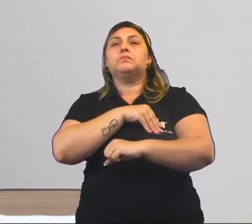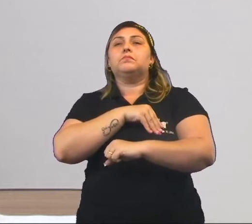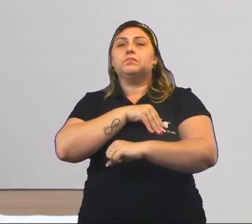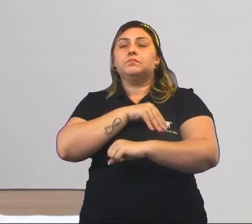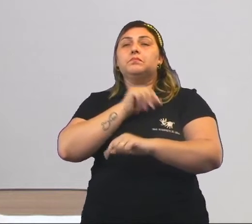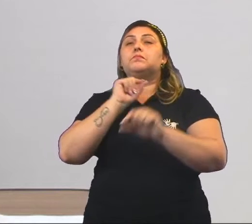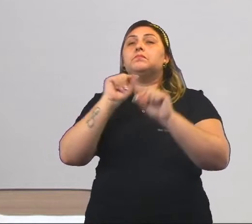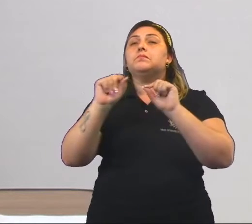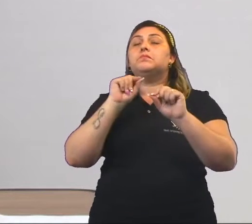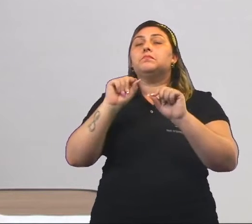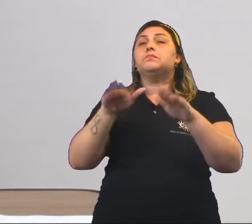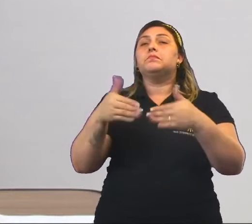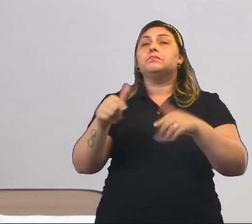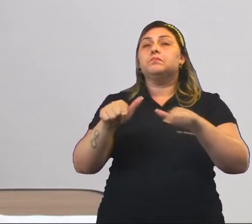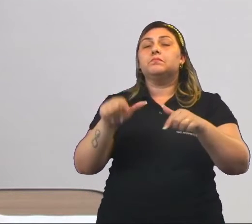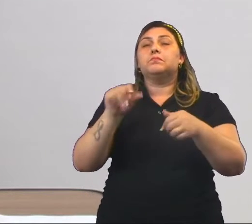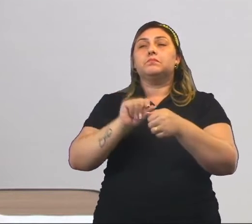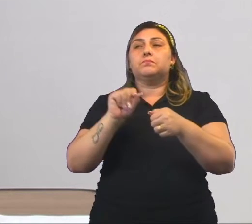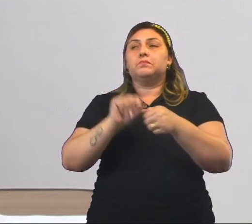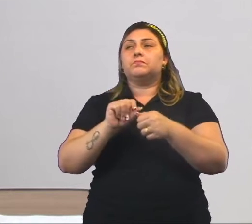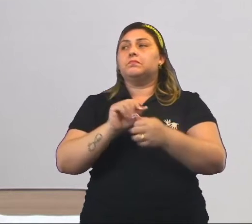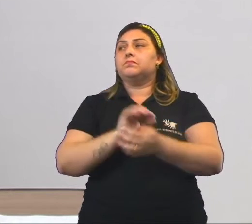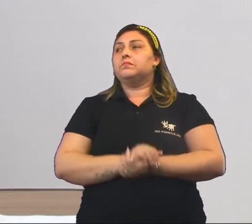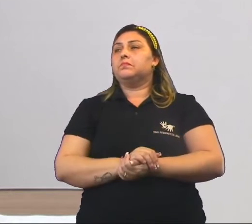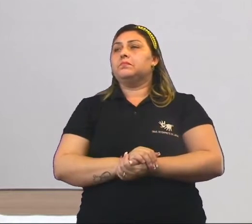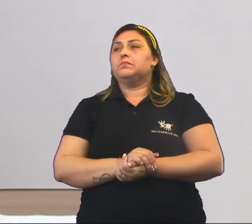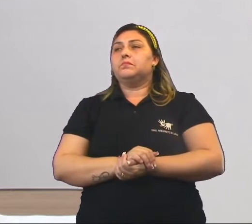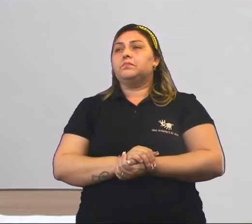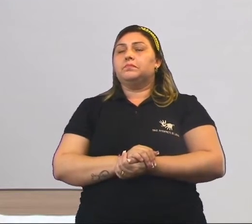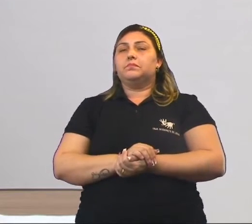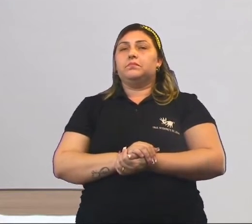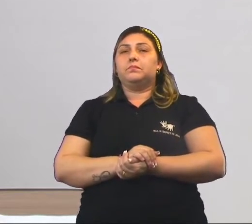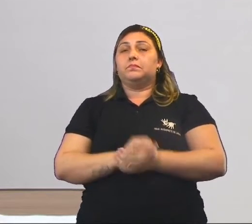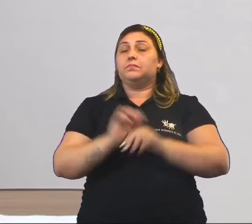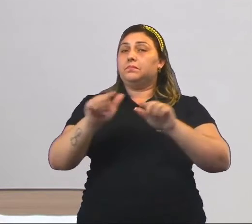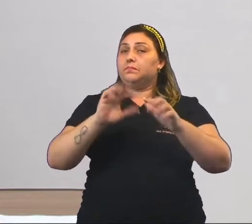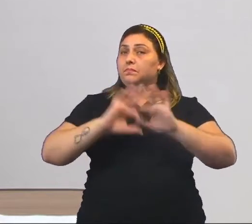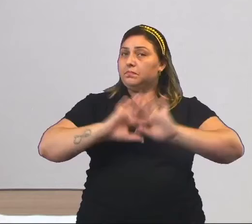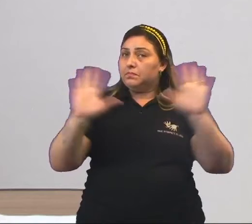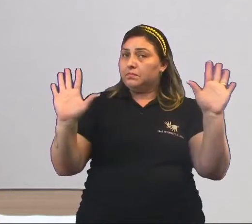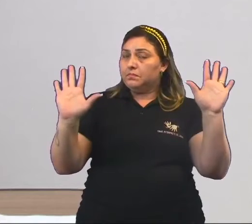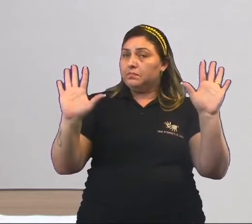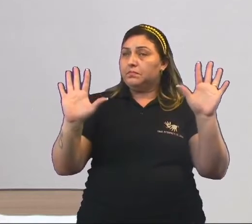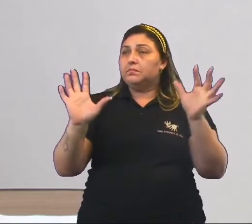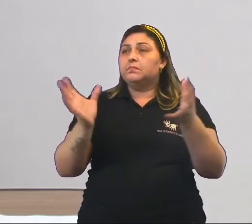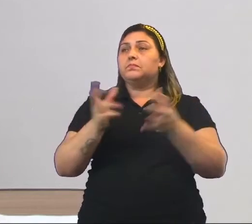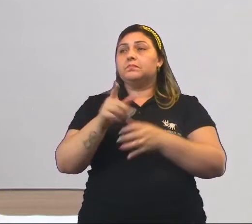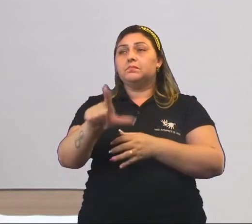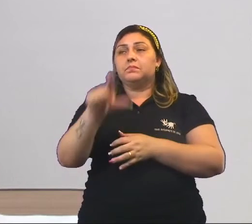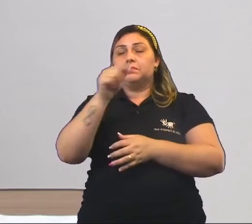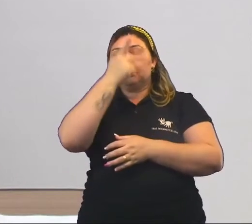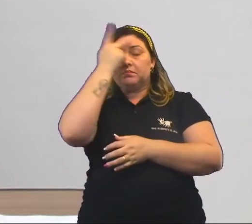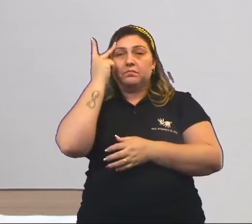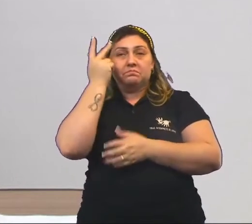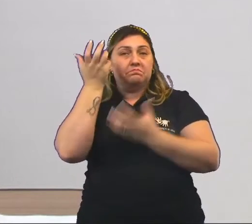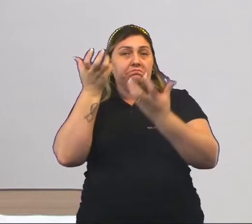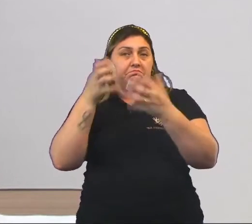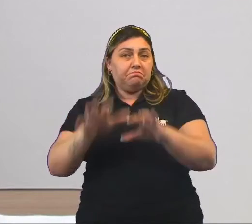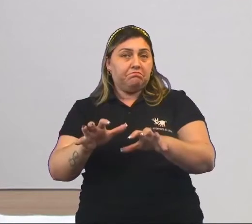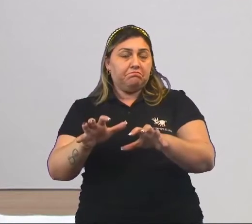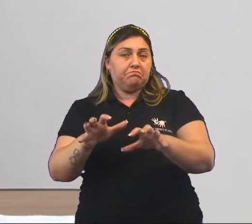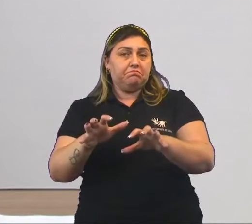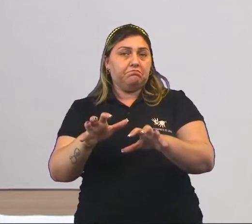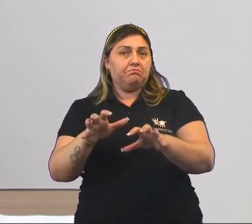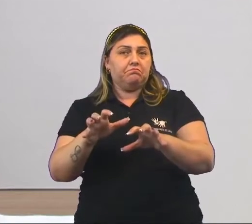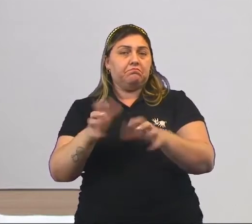que ele vai desempenhar, as atividades que ele tem que realizar. Tá bom? E esses são trabalhos livres, que a pessoa escolhe. Ah, se eu não quiser,